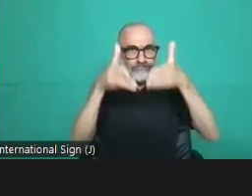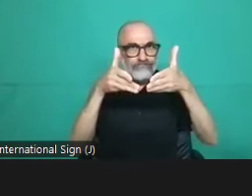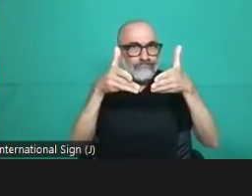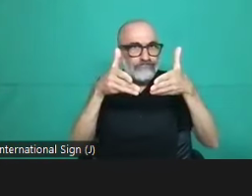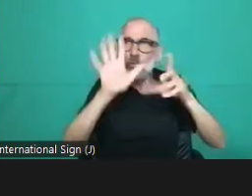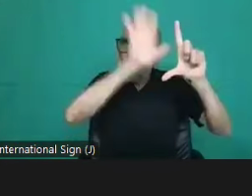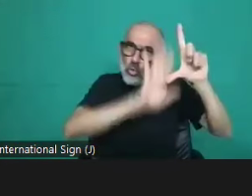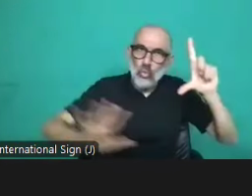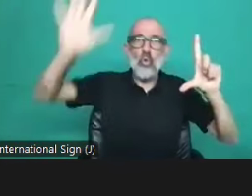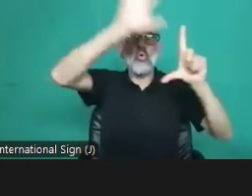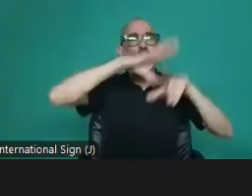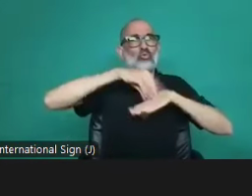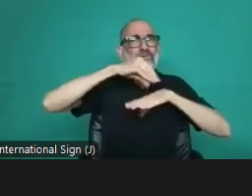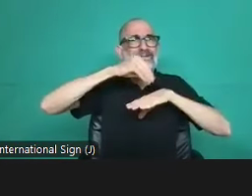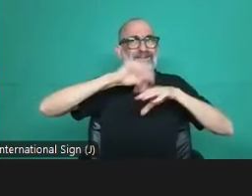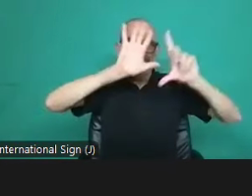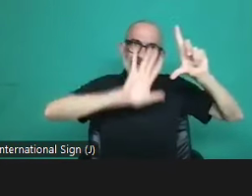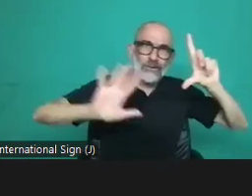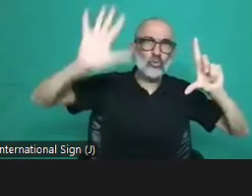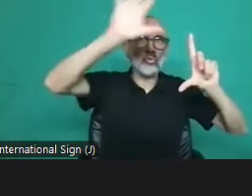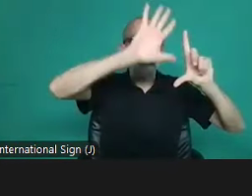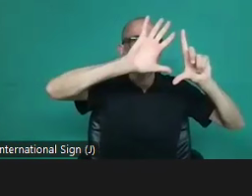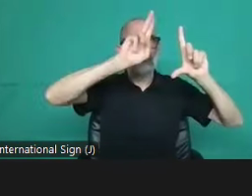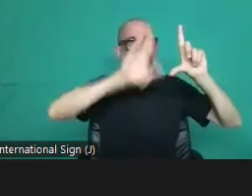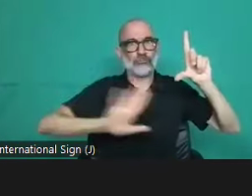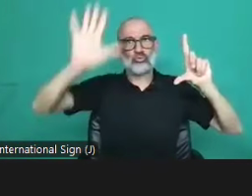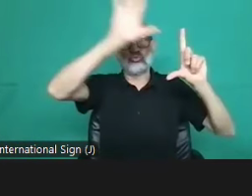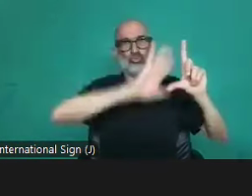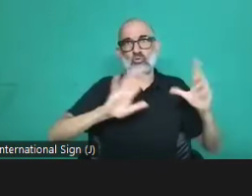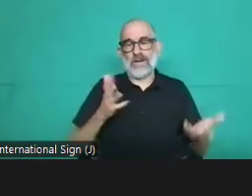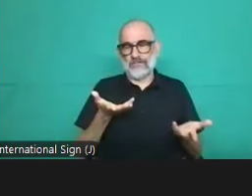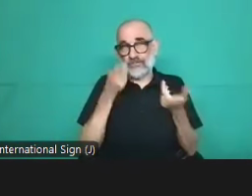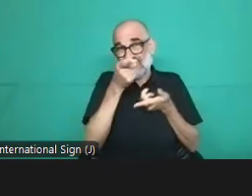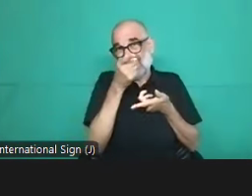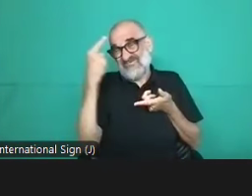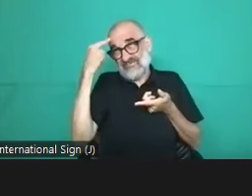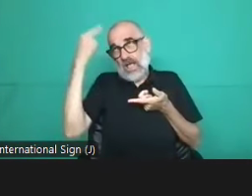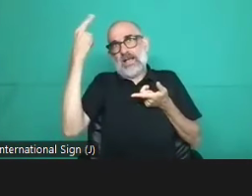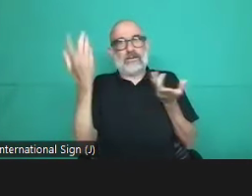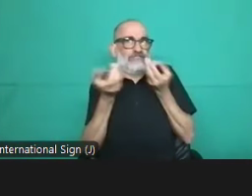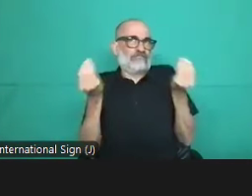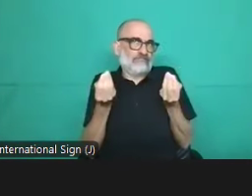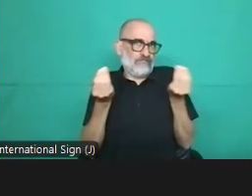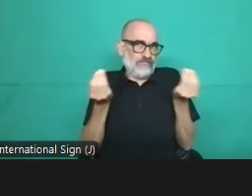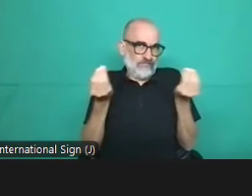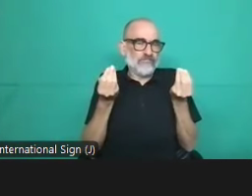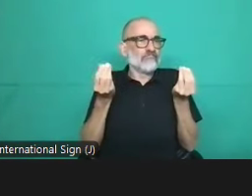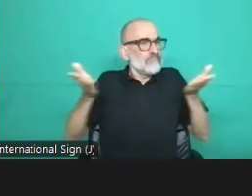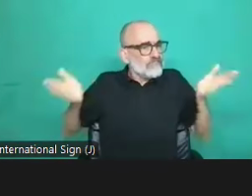promote principal the função da protection Anvisa é promover a proteção da saúde da população, executando o controle